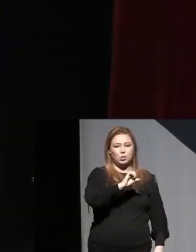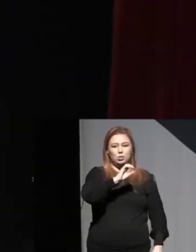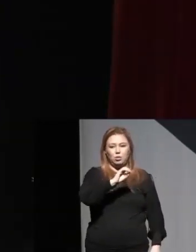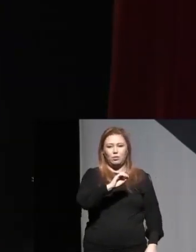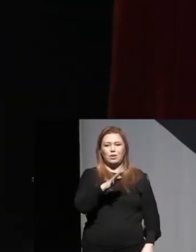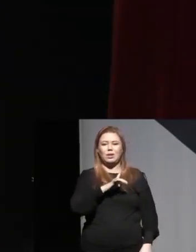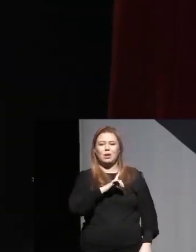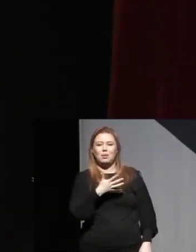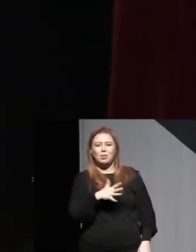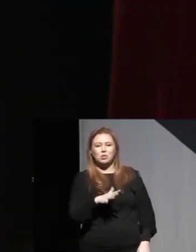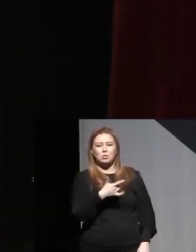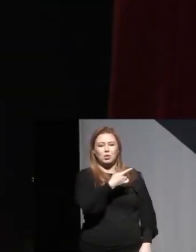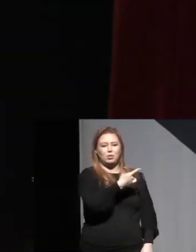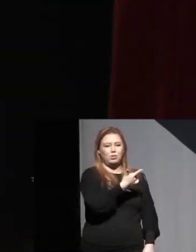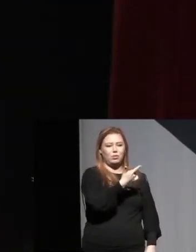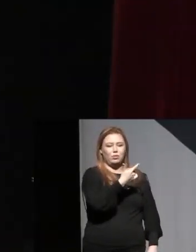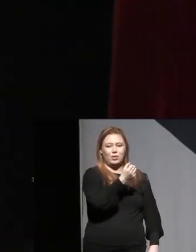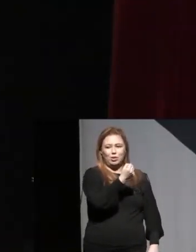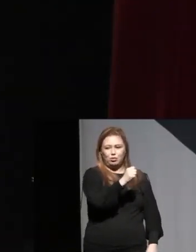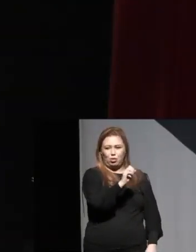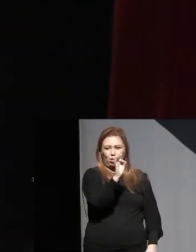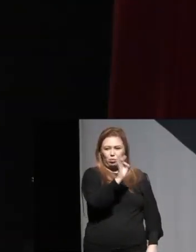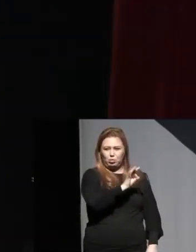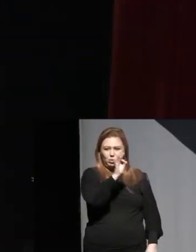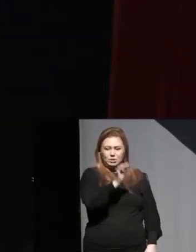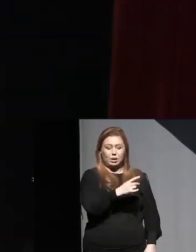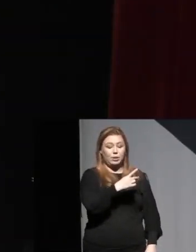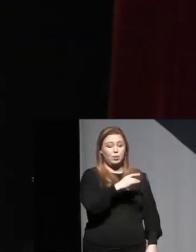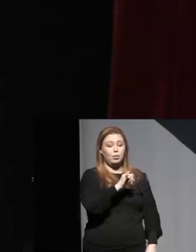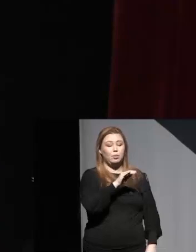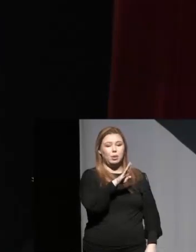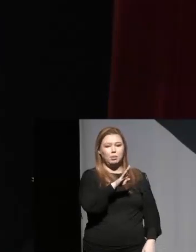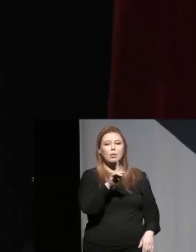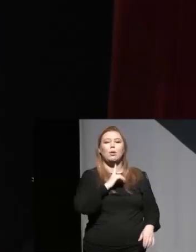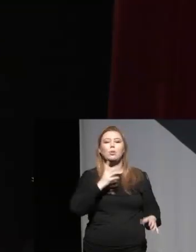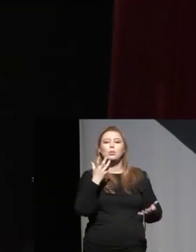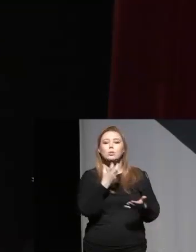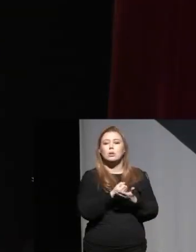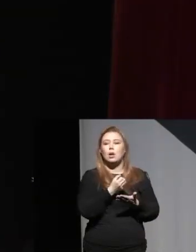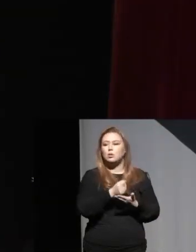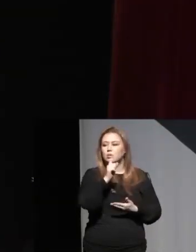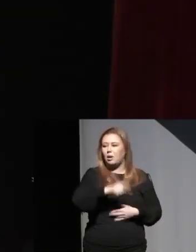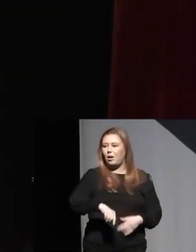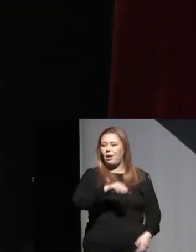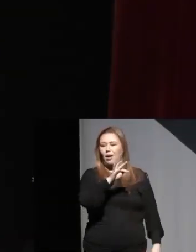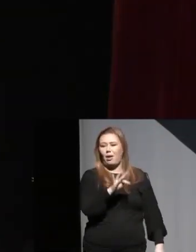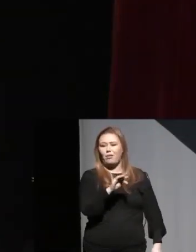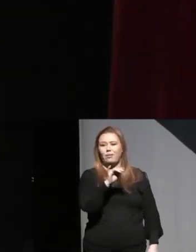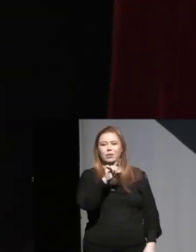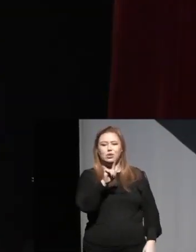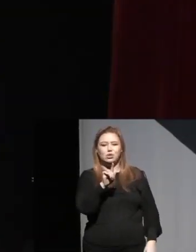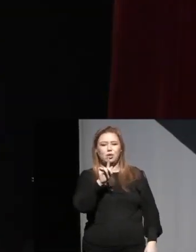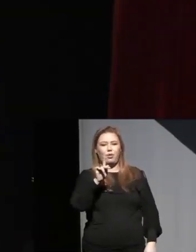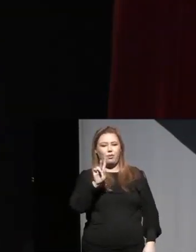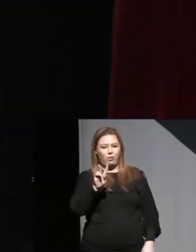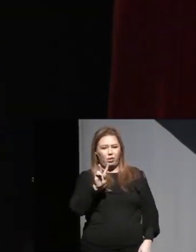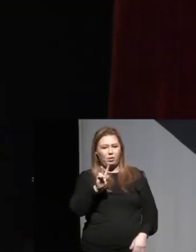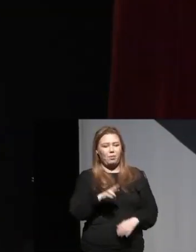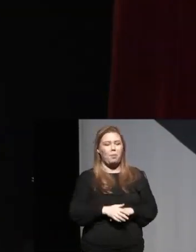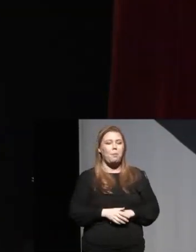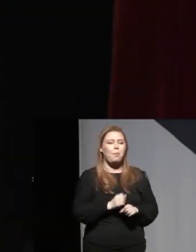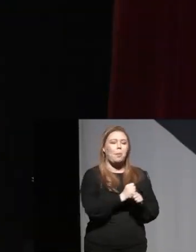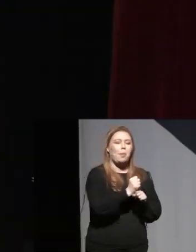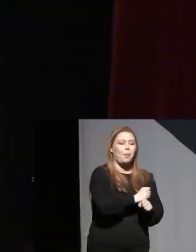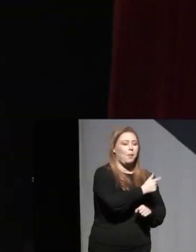28% do PIB, são dados da FGV, E no ano de